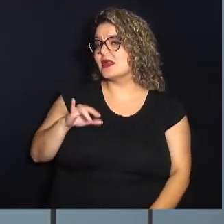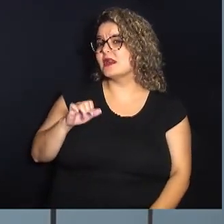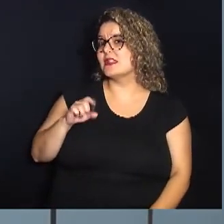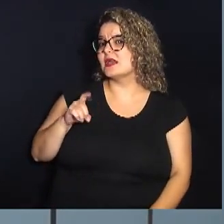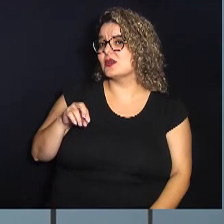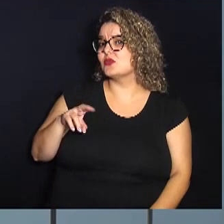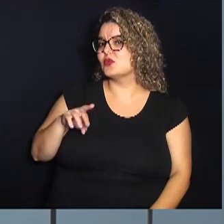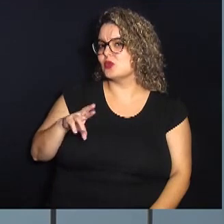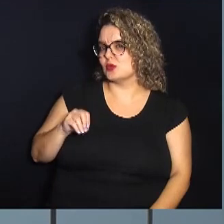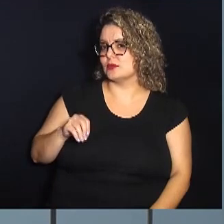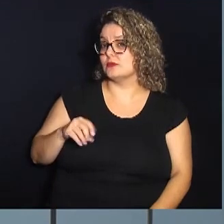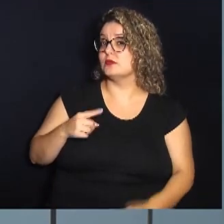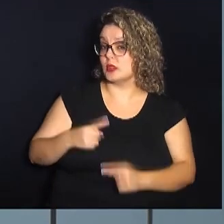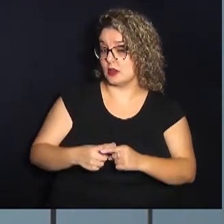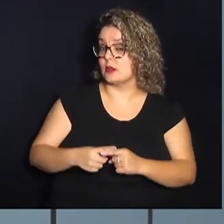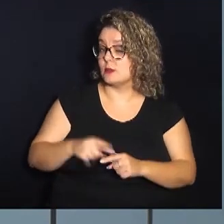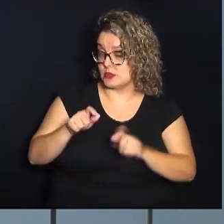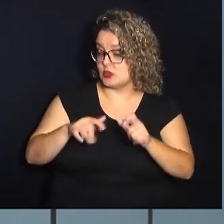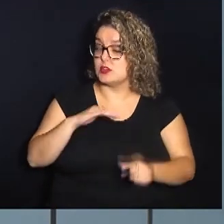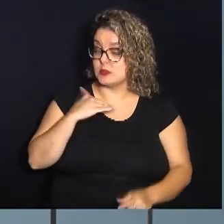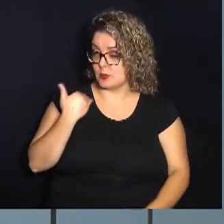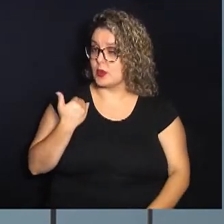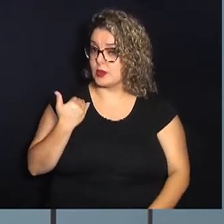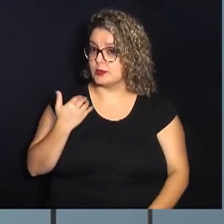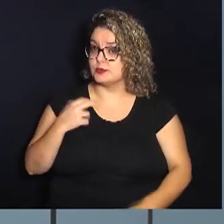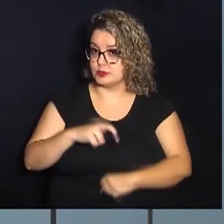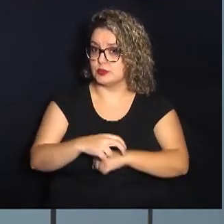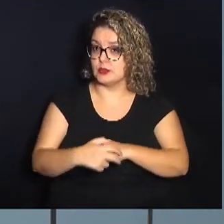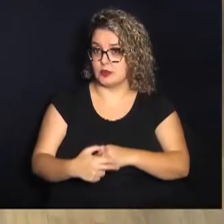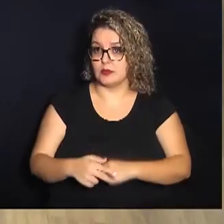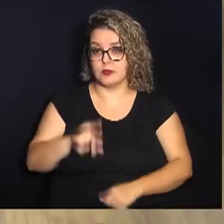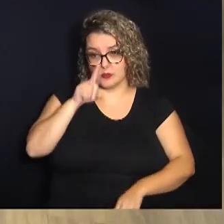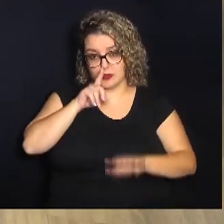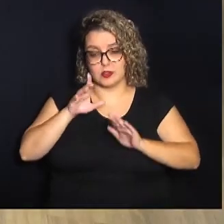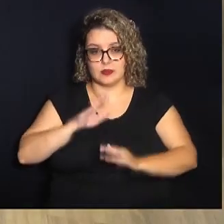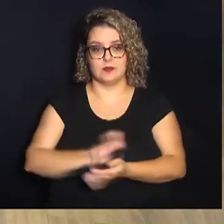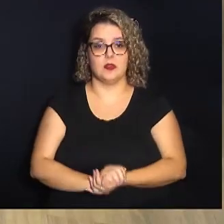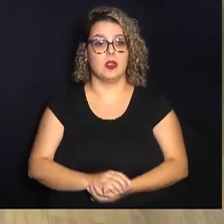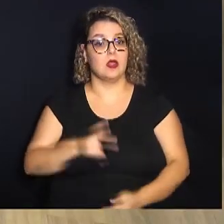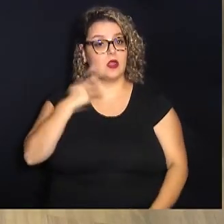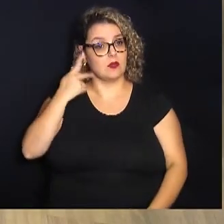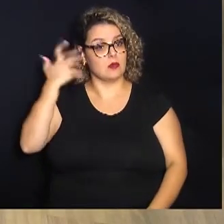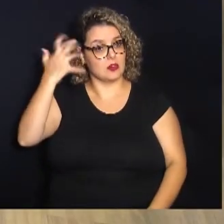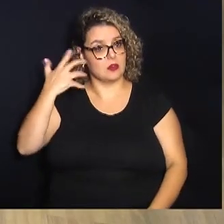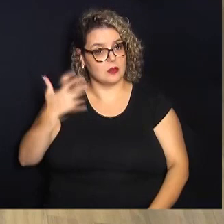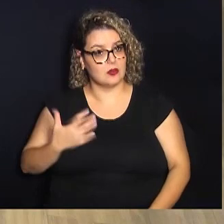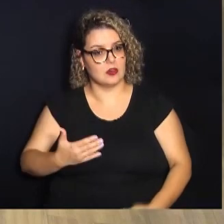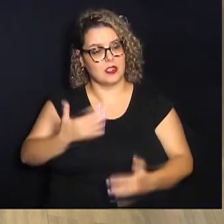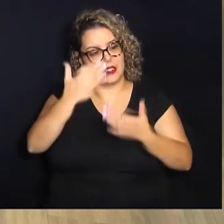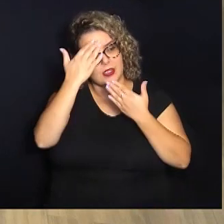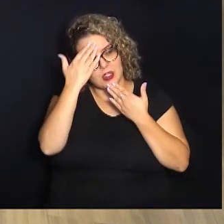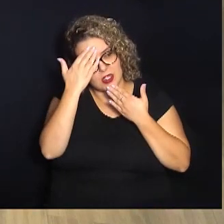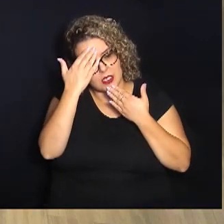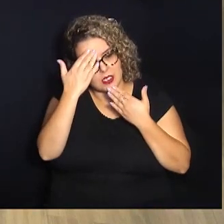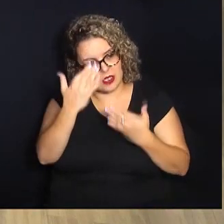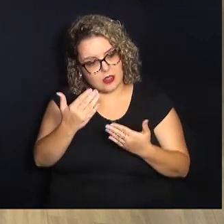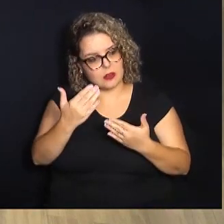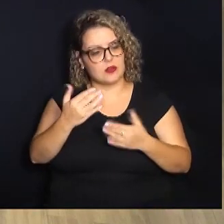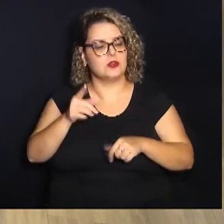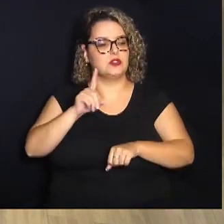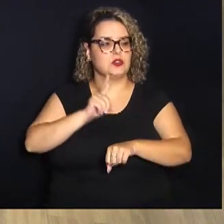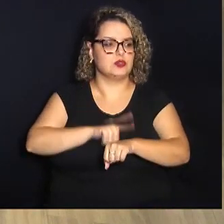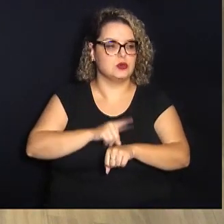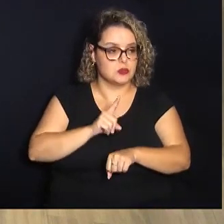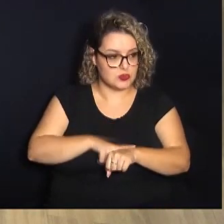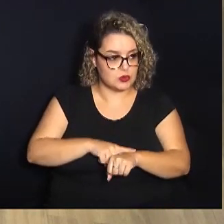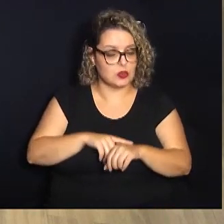que isso mata. Então vamos nos prevenir. Vereadora Guida Calixto, também agradeço a disponibilidade do seu